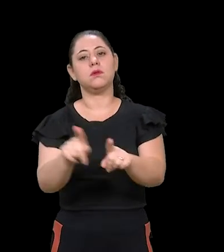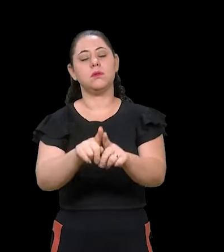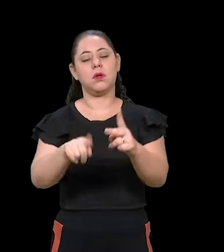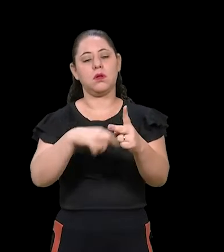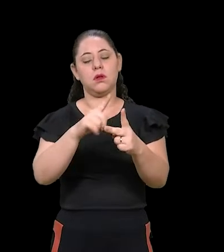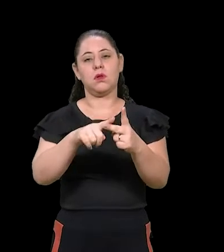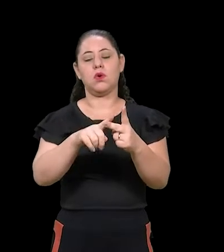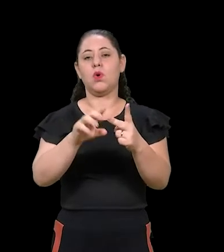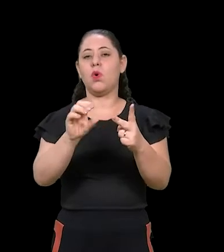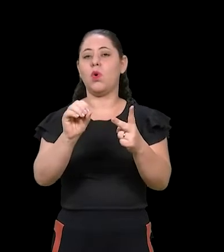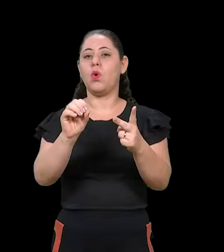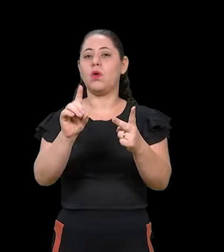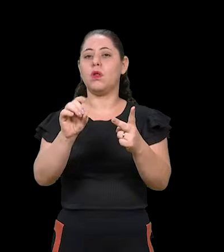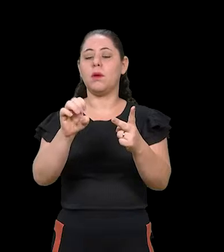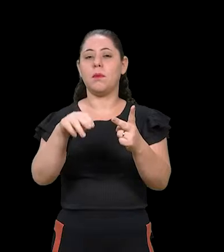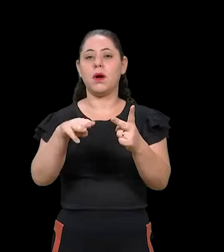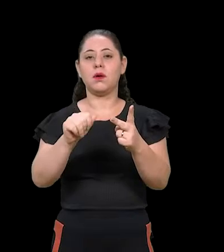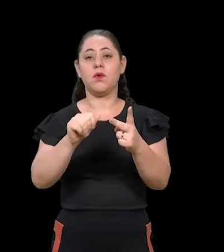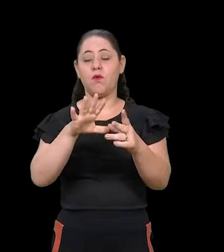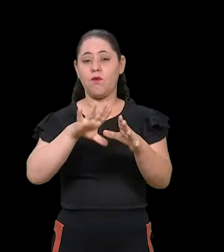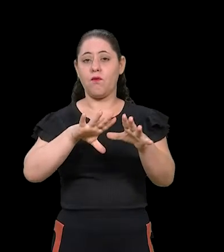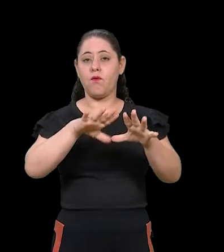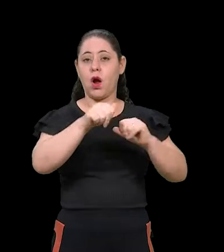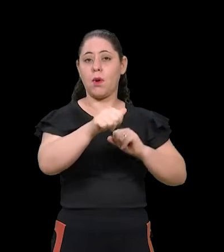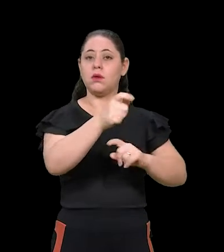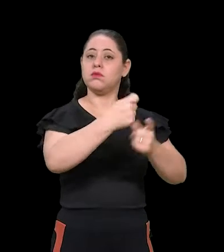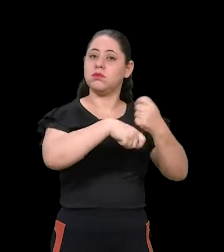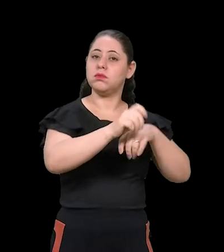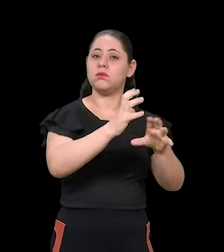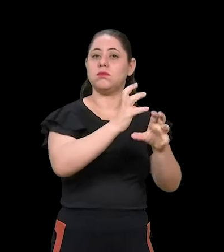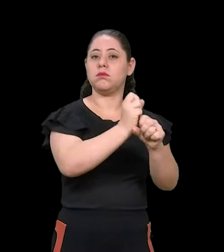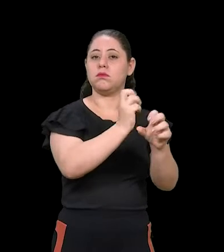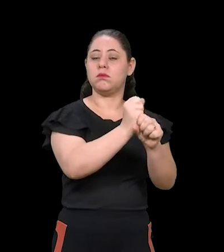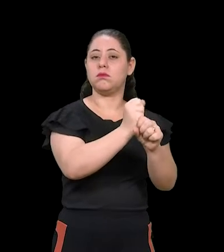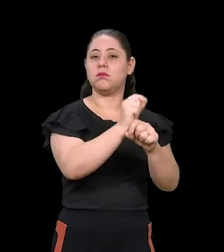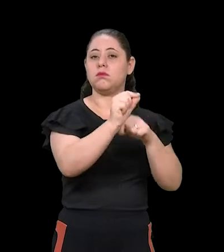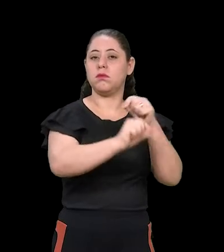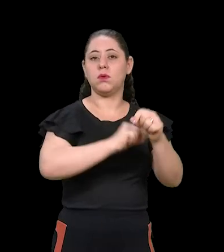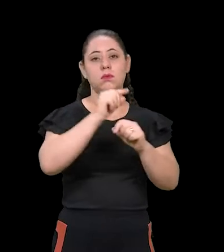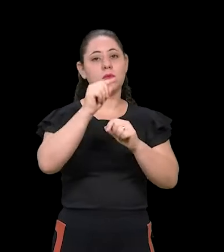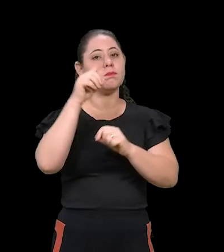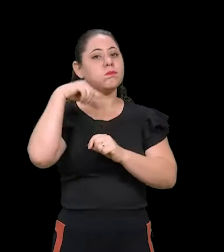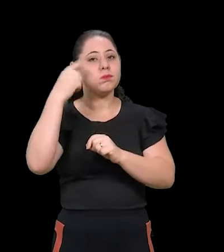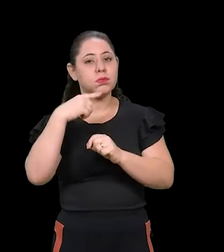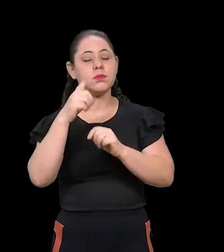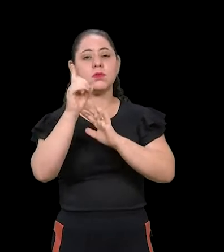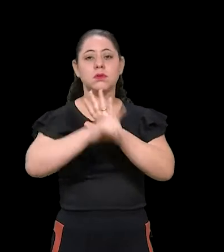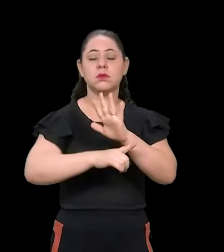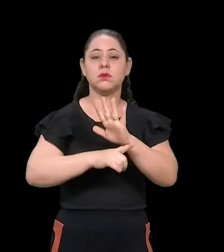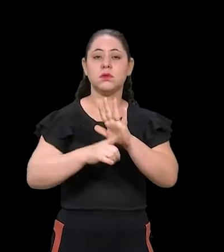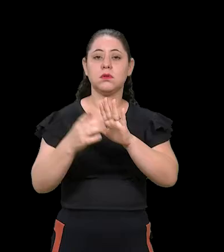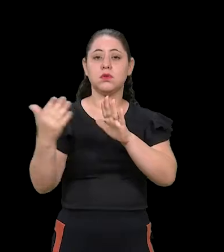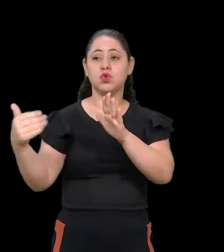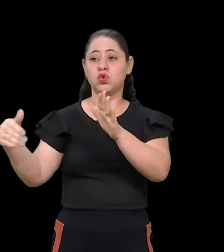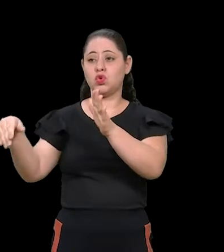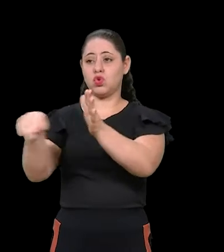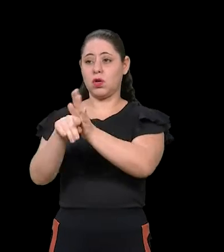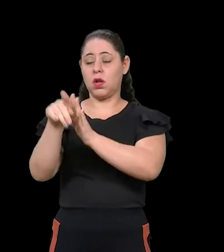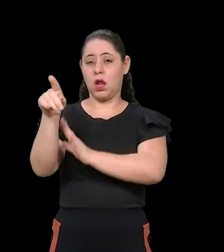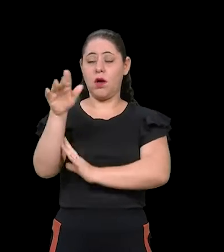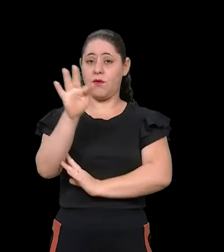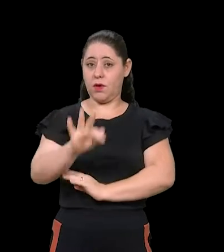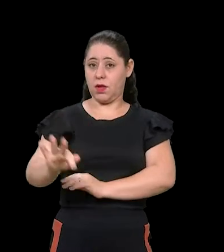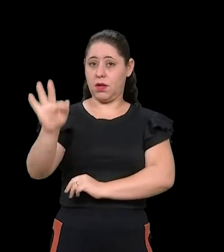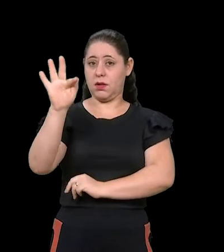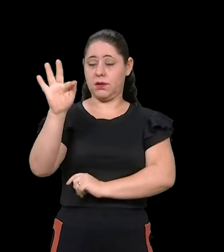Ademar. O Ademar sempre brinca que eu formei em Economia e Direito, e aí eu cheguei